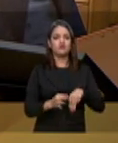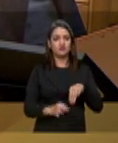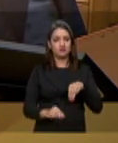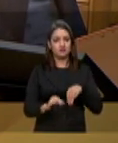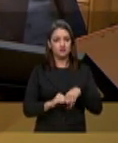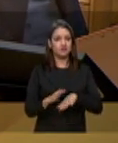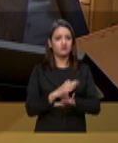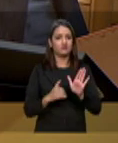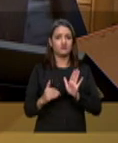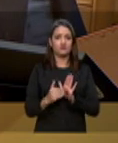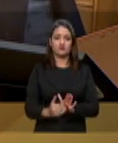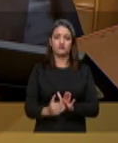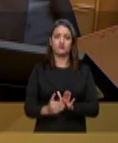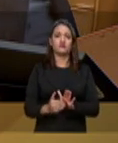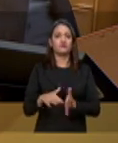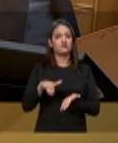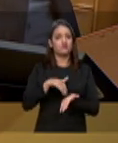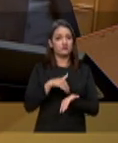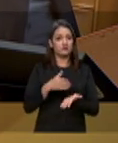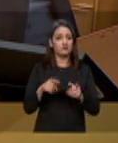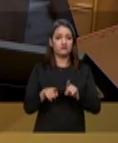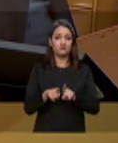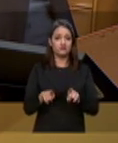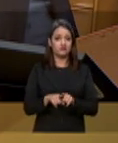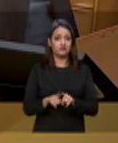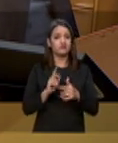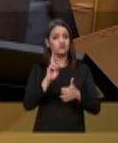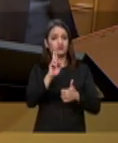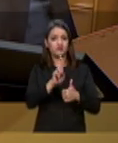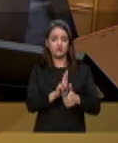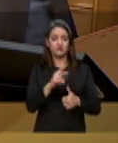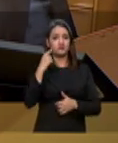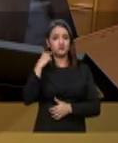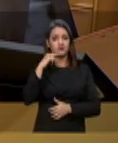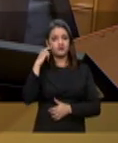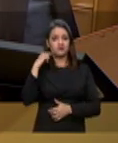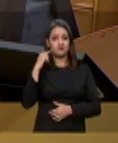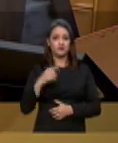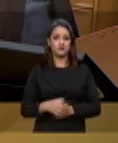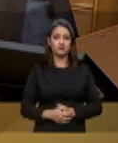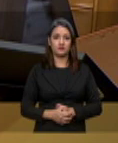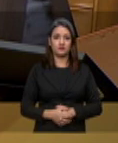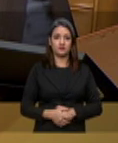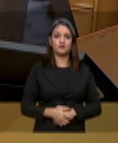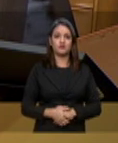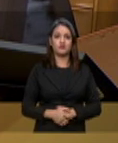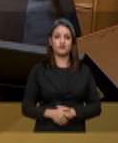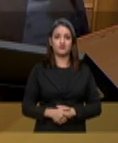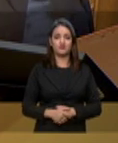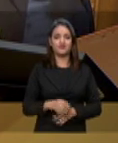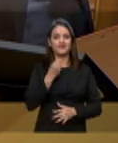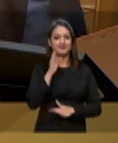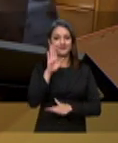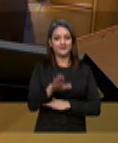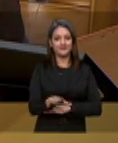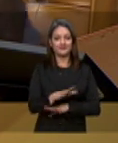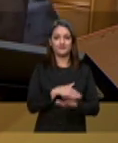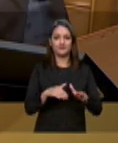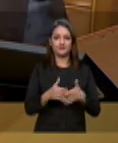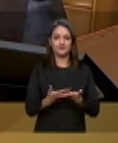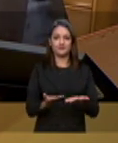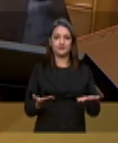Marques está sentado à esquerda da mesa em formato de U invertido na ponta. Meu boa tarde a todos. Pele